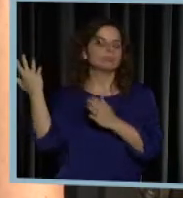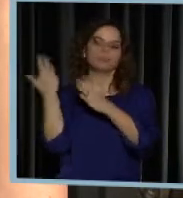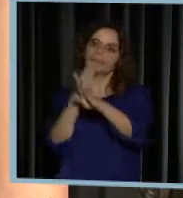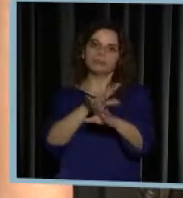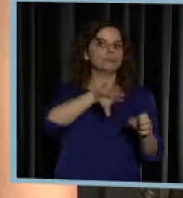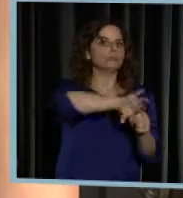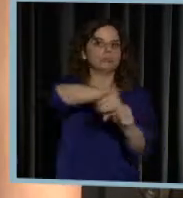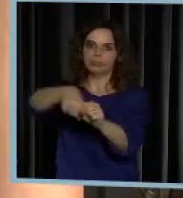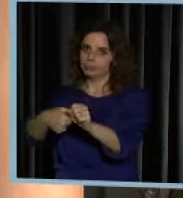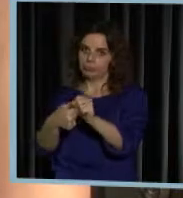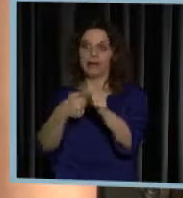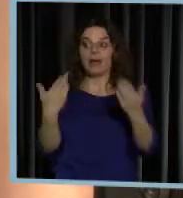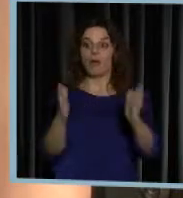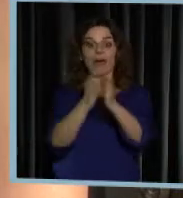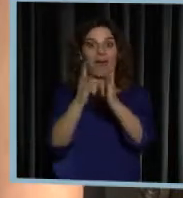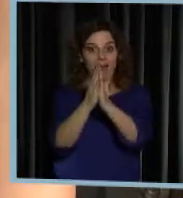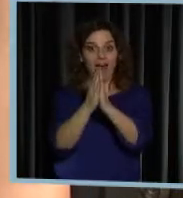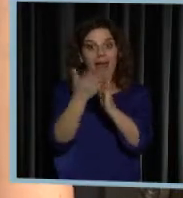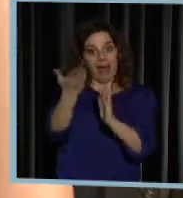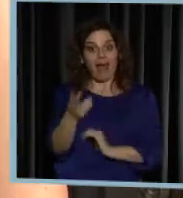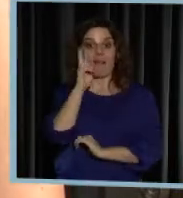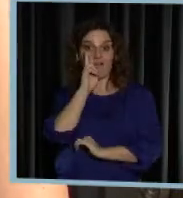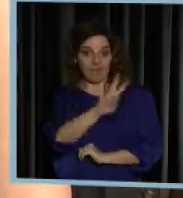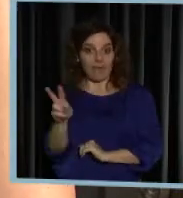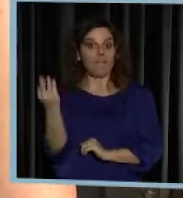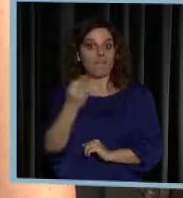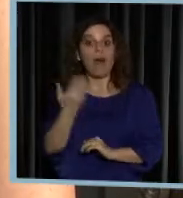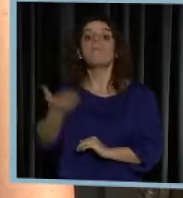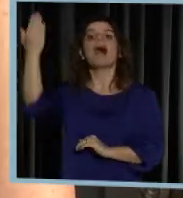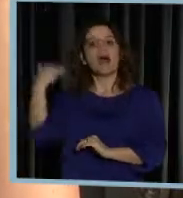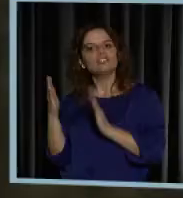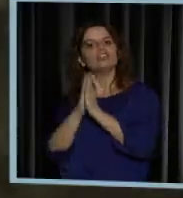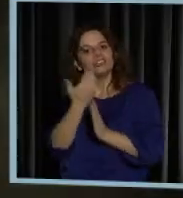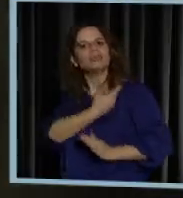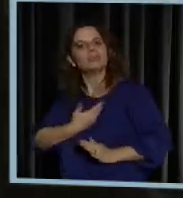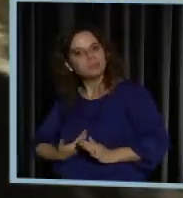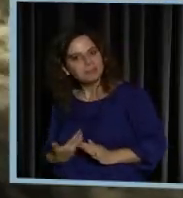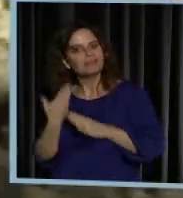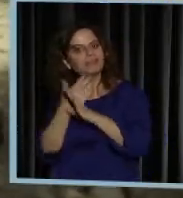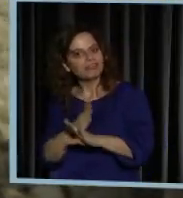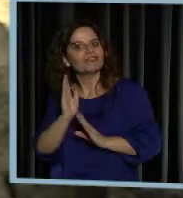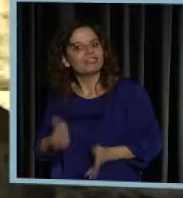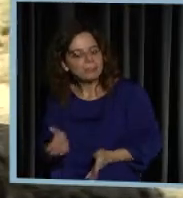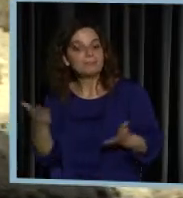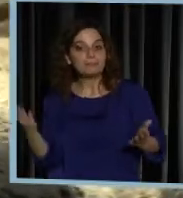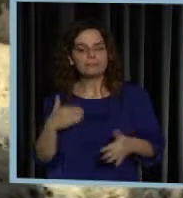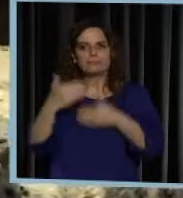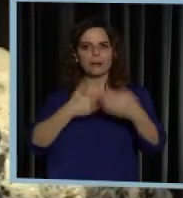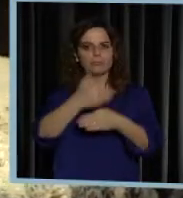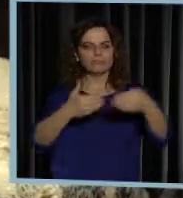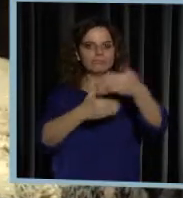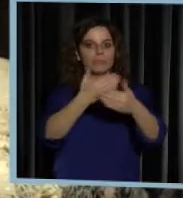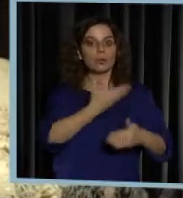incêndio antes da igreja que nós hoje vemos, aqui construída, à própria muralha de Dom Dinis, uma